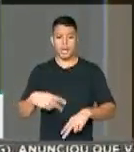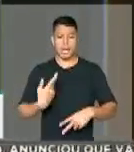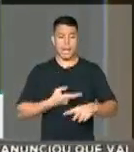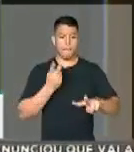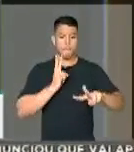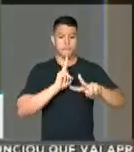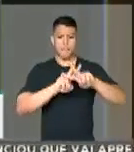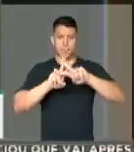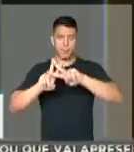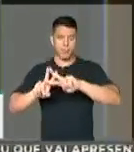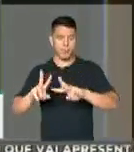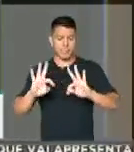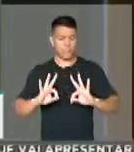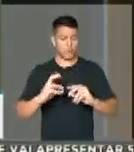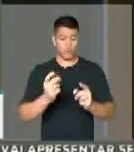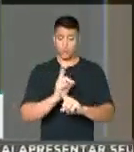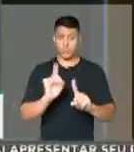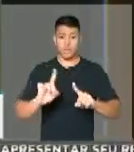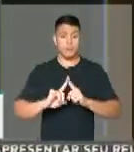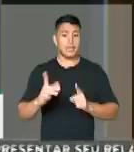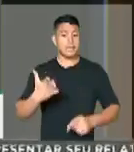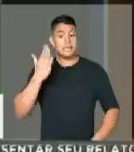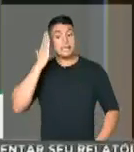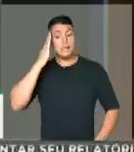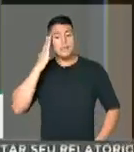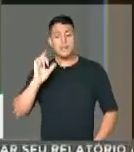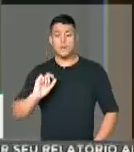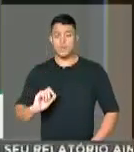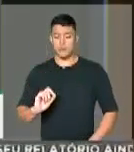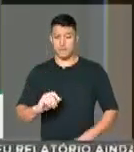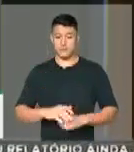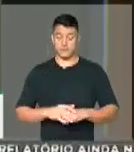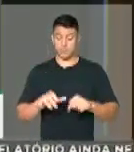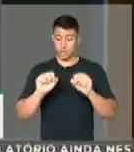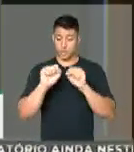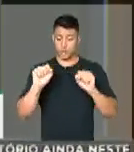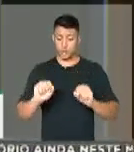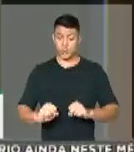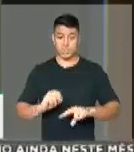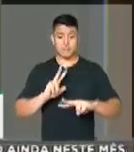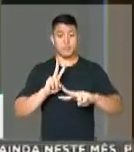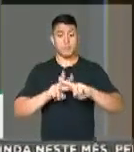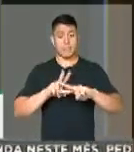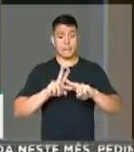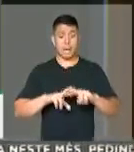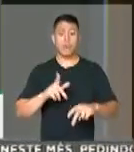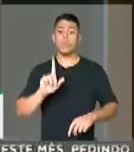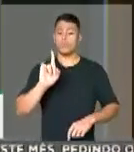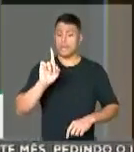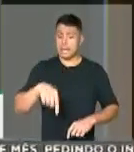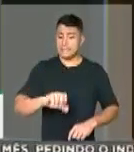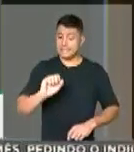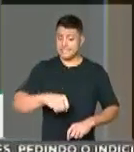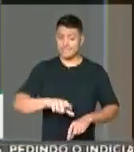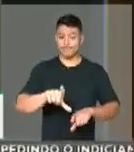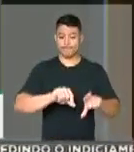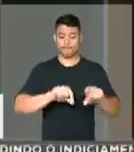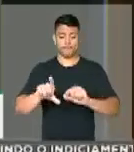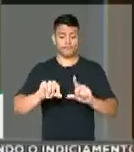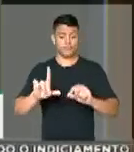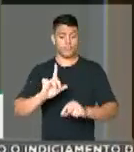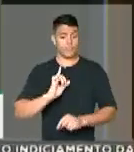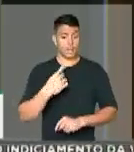compreensão de que o sistema penal brasileiro ele é seletivo e que a gente precisa, a partir de medidas que já